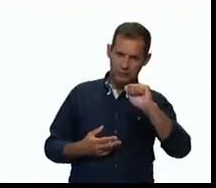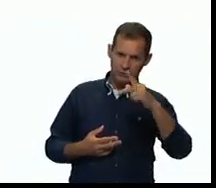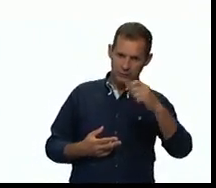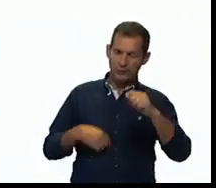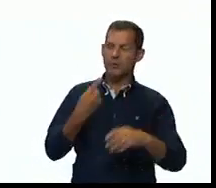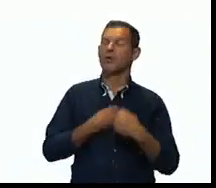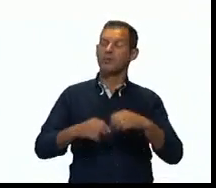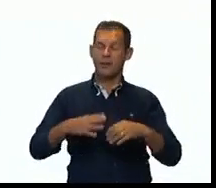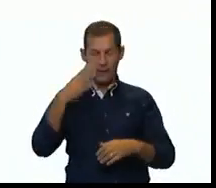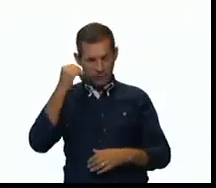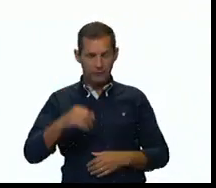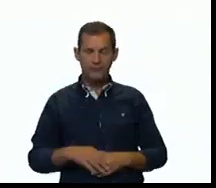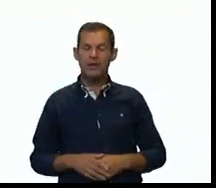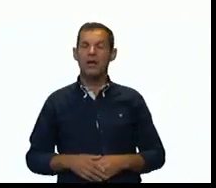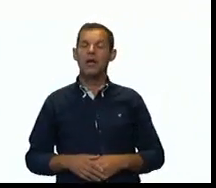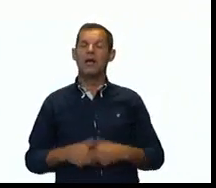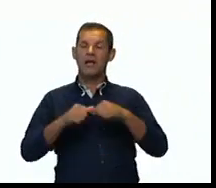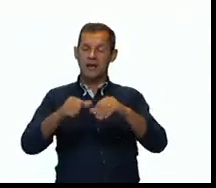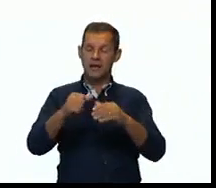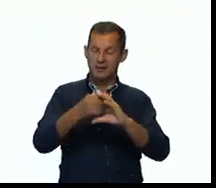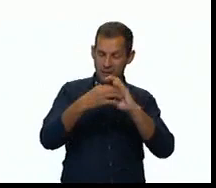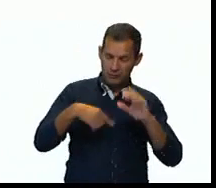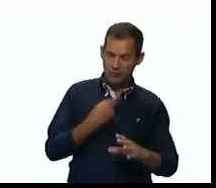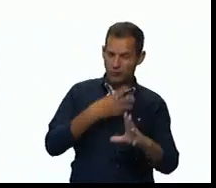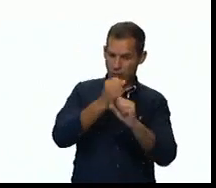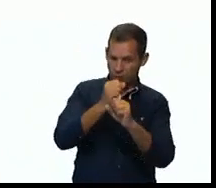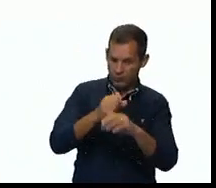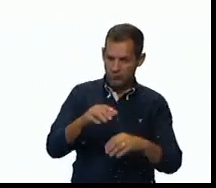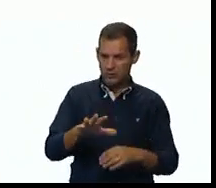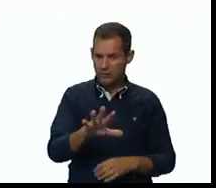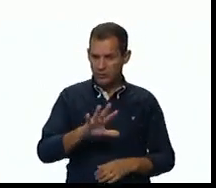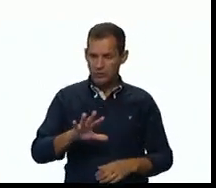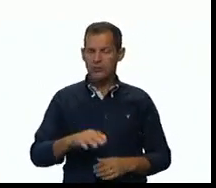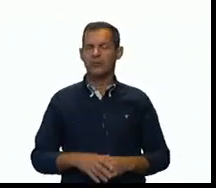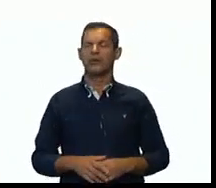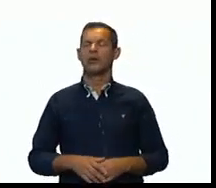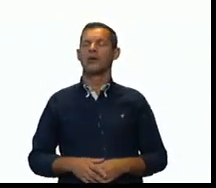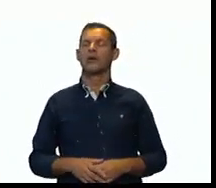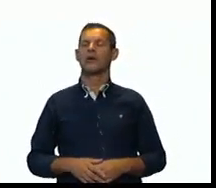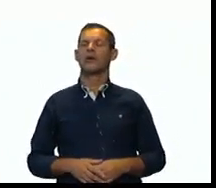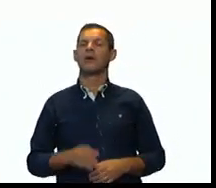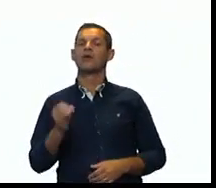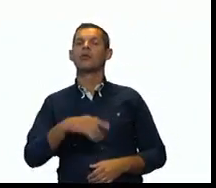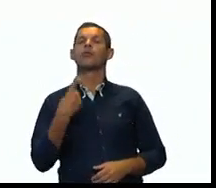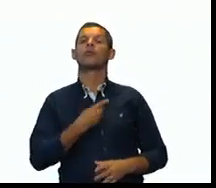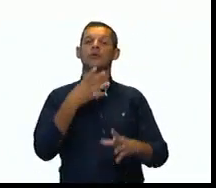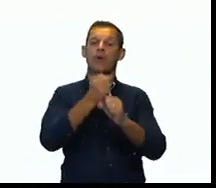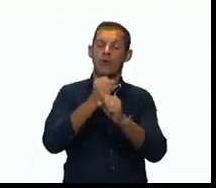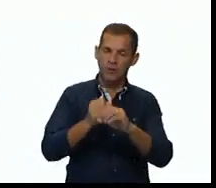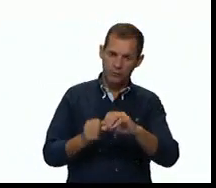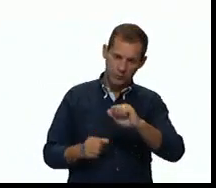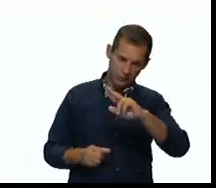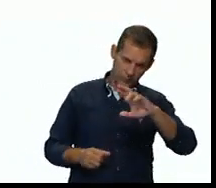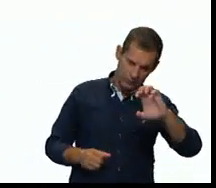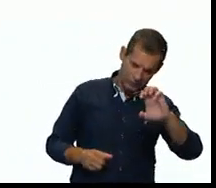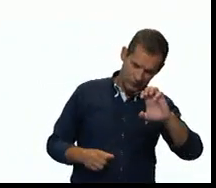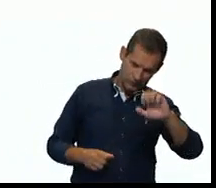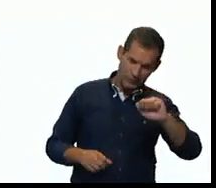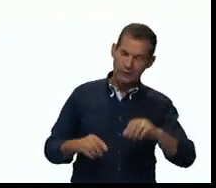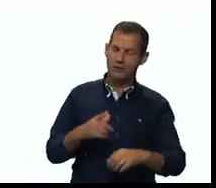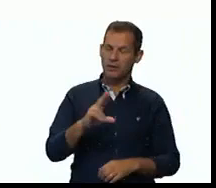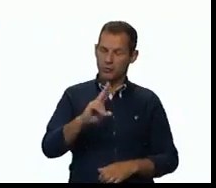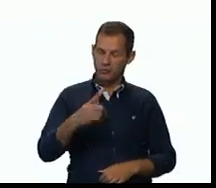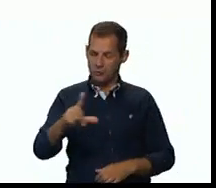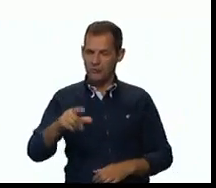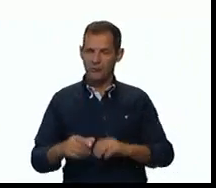quais são essas funções. Nós vamos calcular a área do novo formato. Como que nós vamos calcular essa área? Utilizando